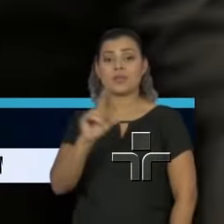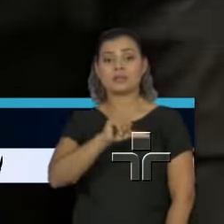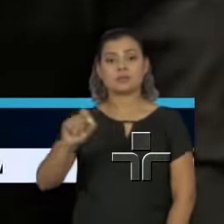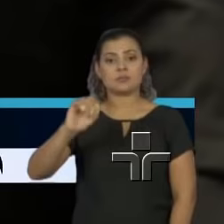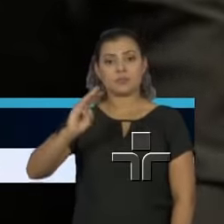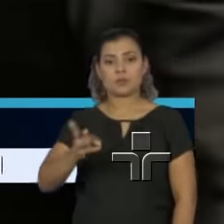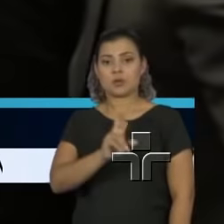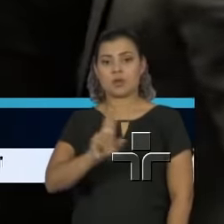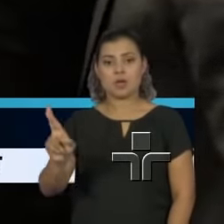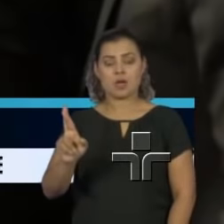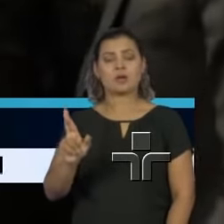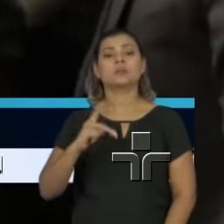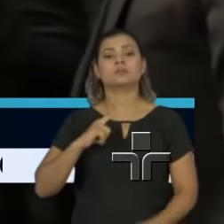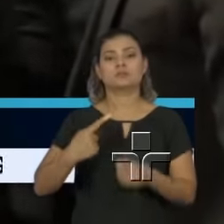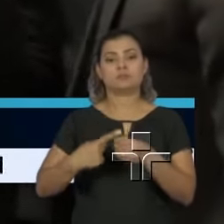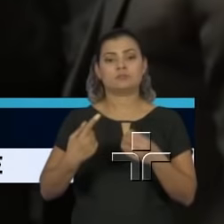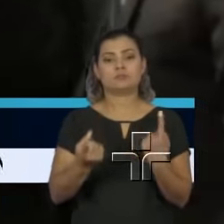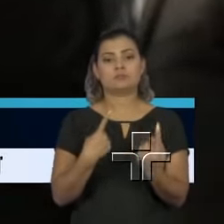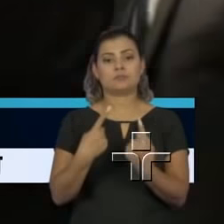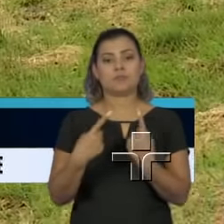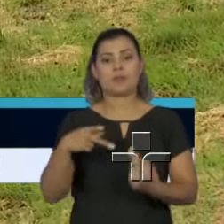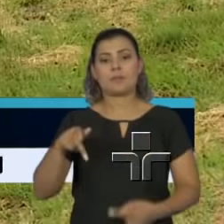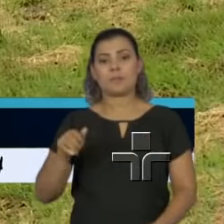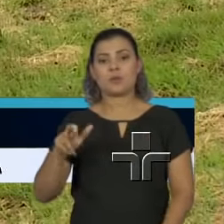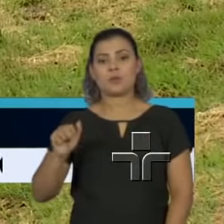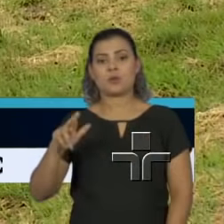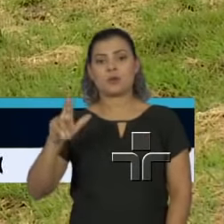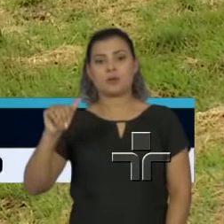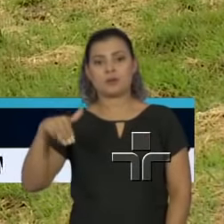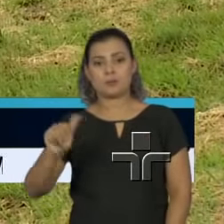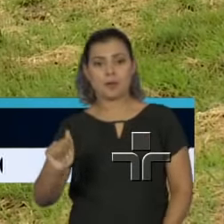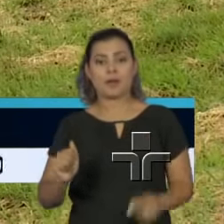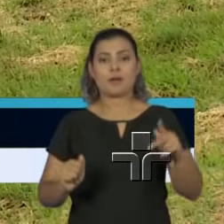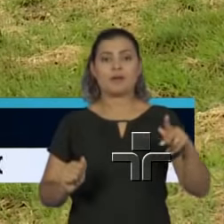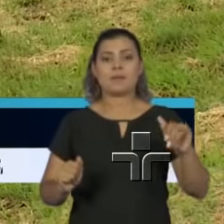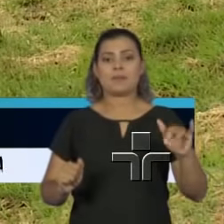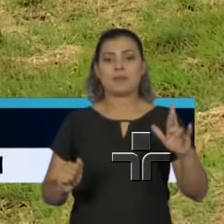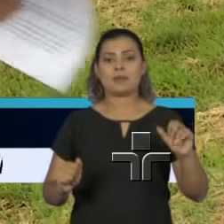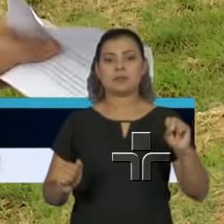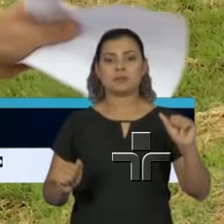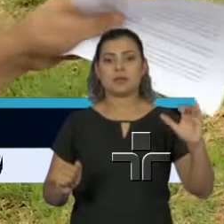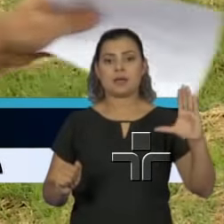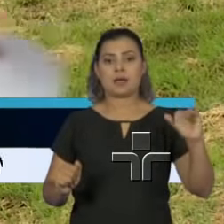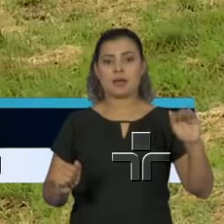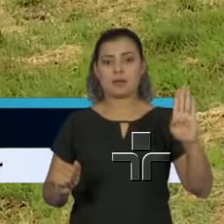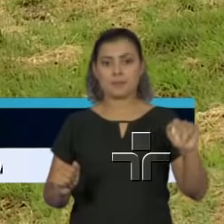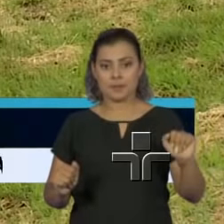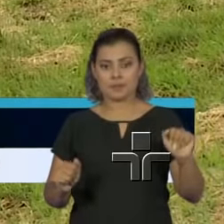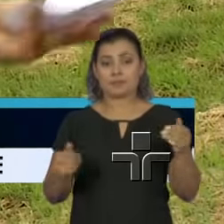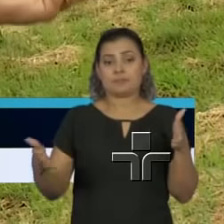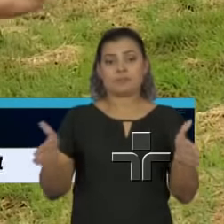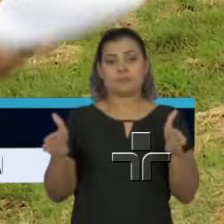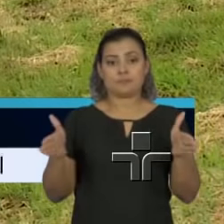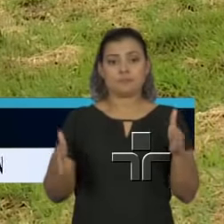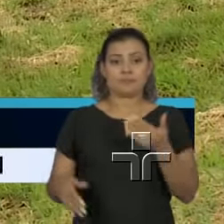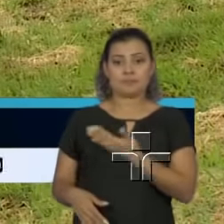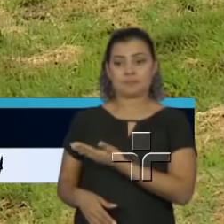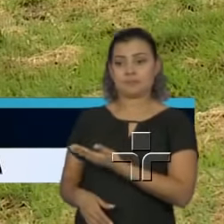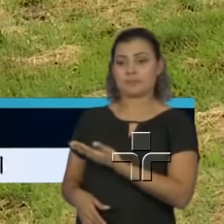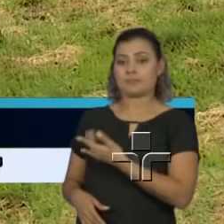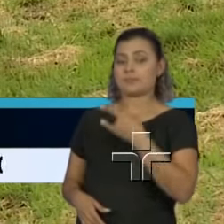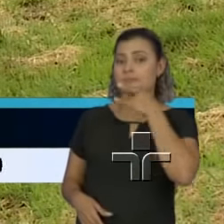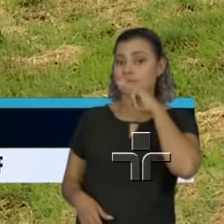pelo lote Piracicaba Panorama. São mais de 1.200 quilômetros que se estendem aqui da região de Piracicaba,